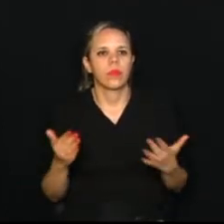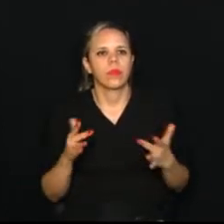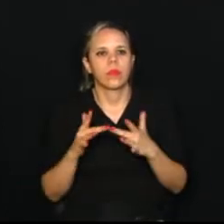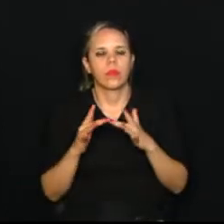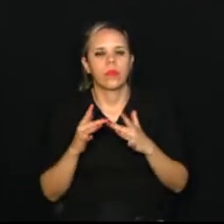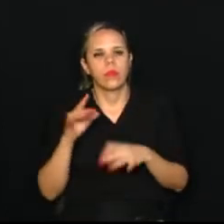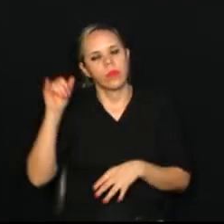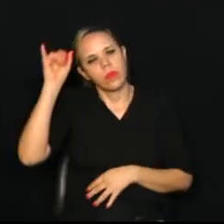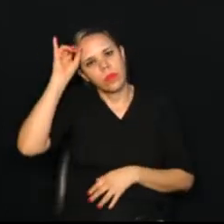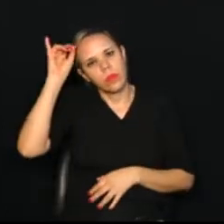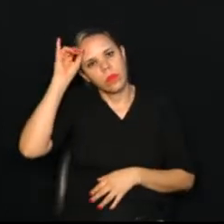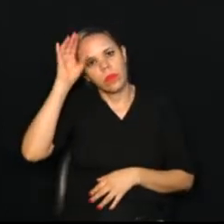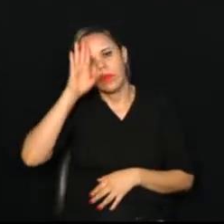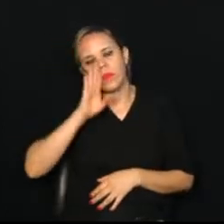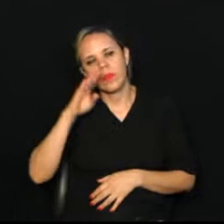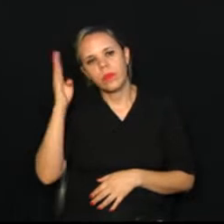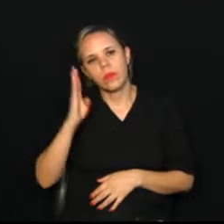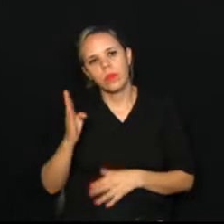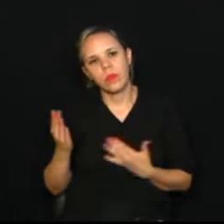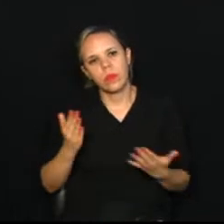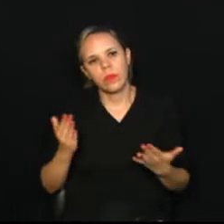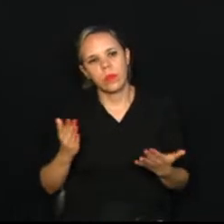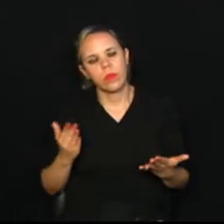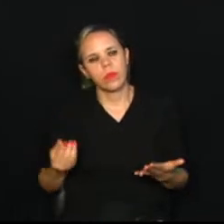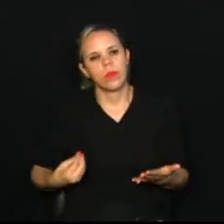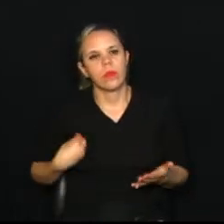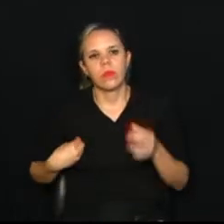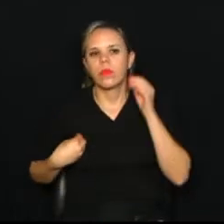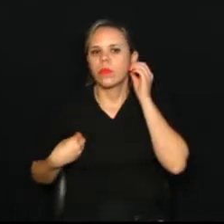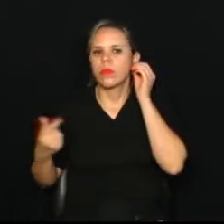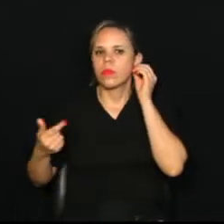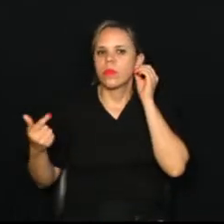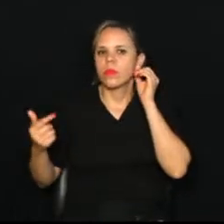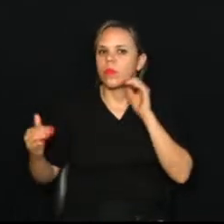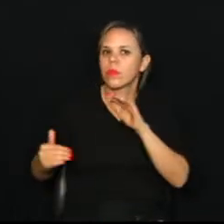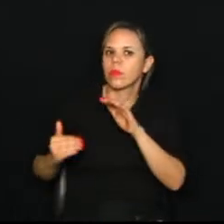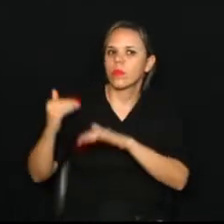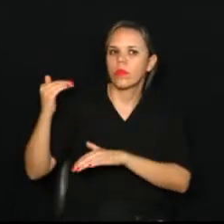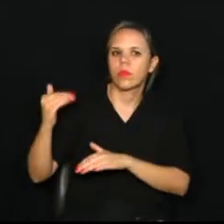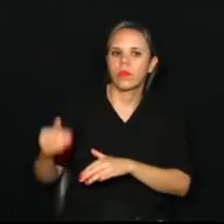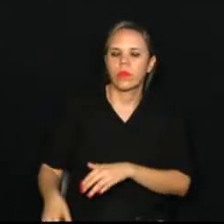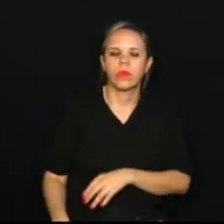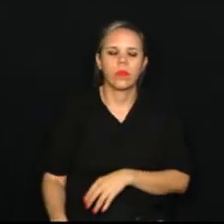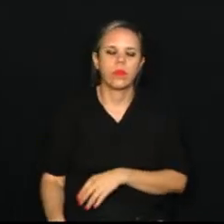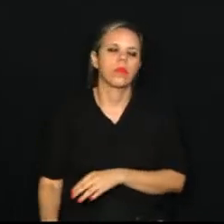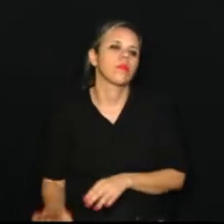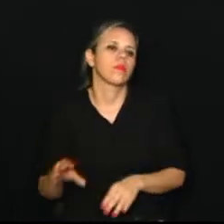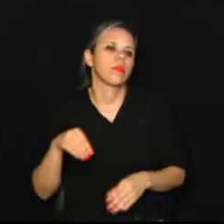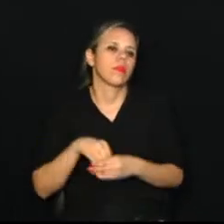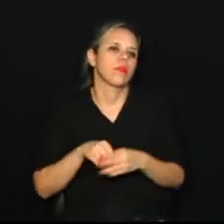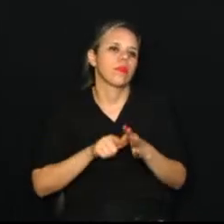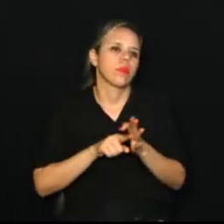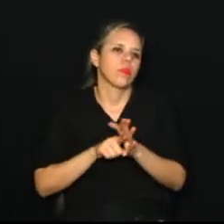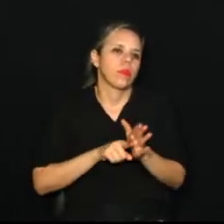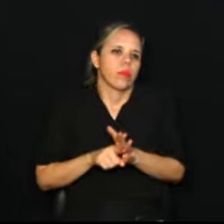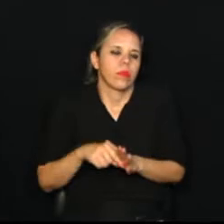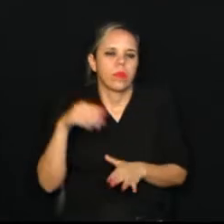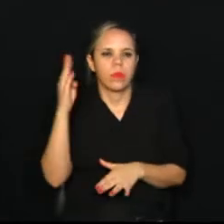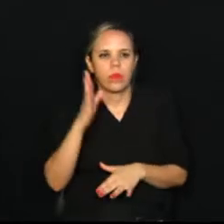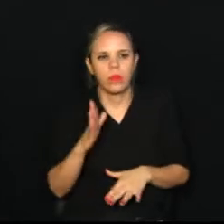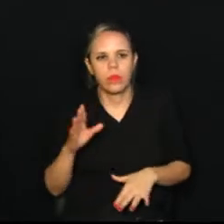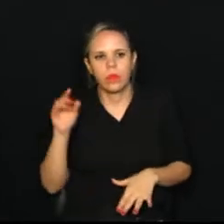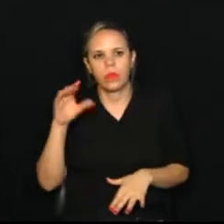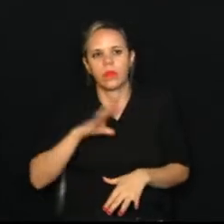Wi-Fi grátis no Brasil, estamos em segundo lugar dentro do ranking das